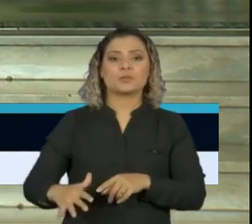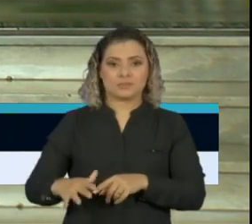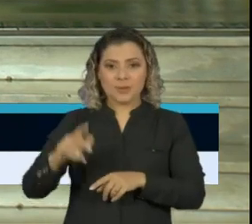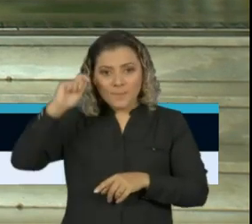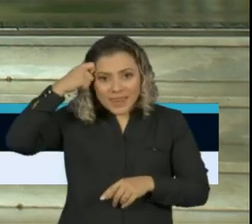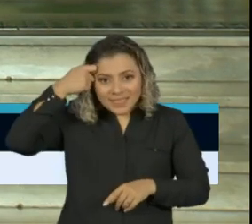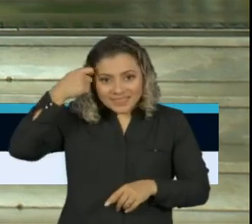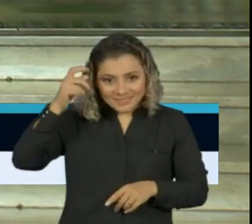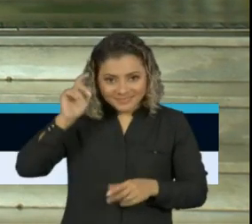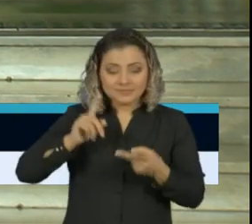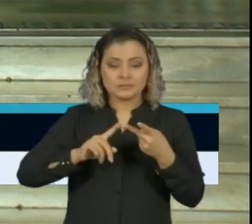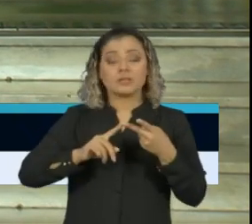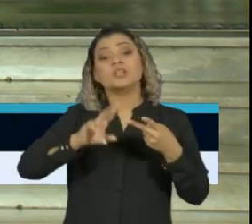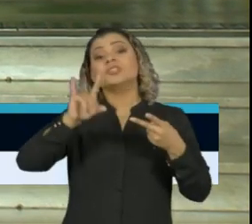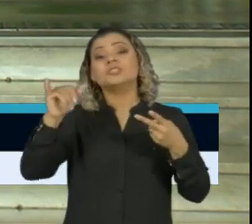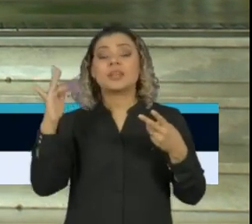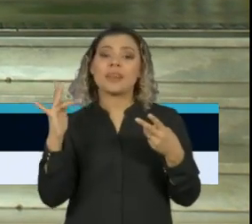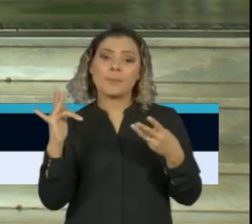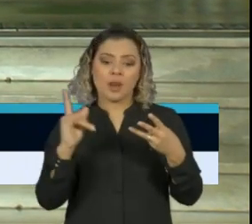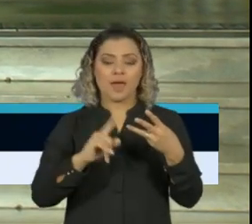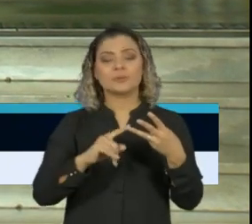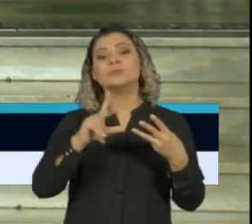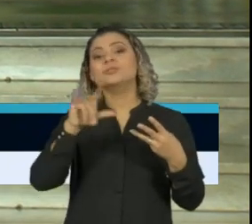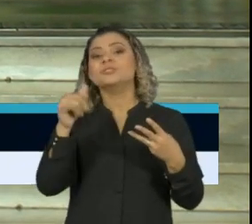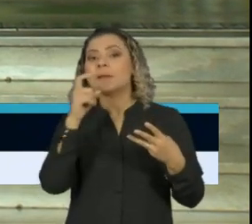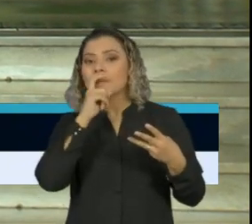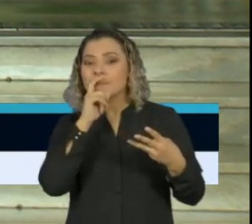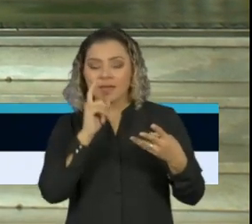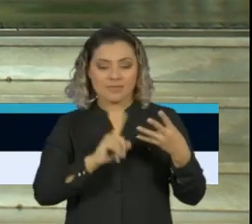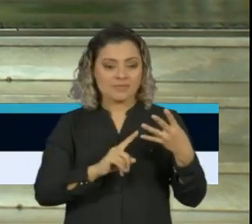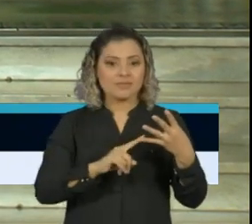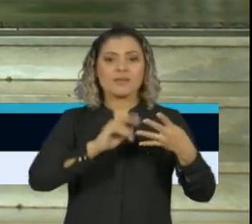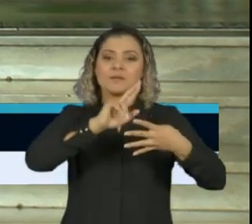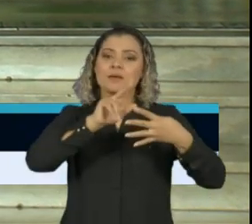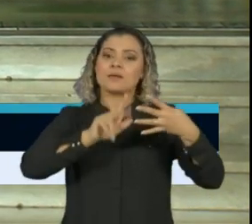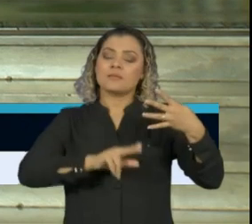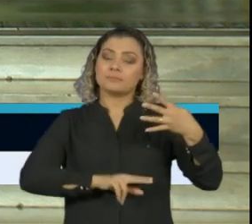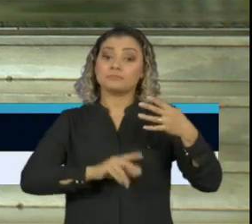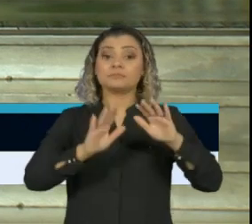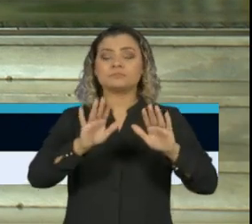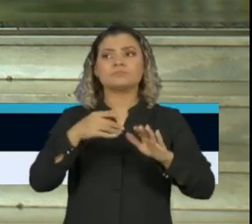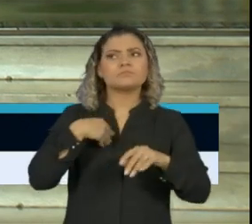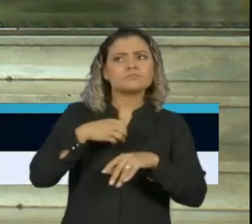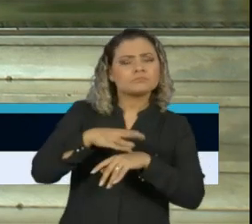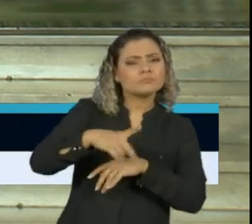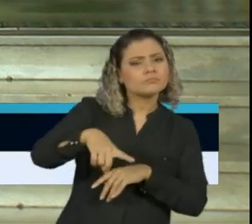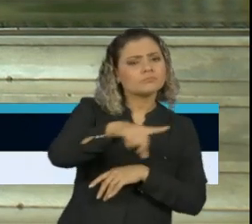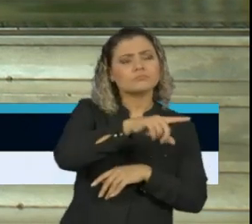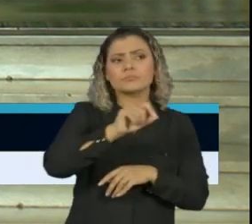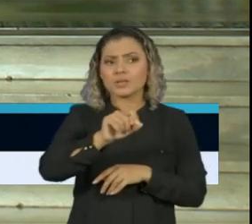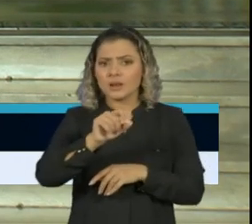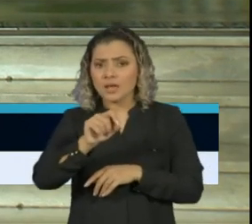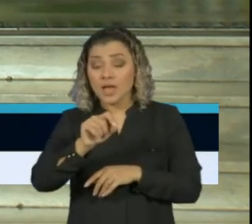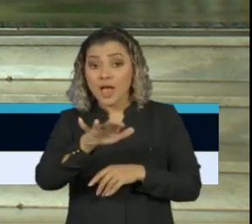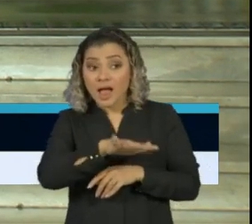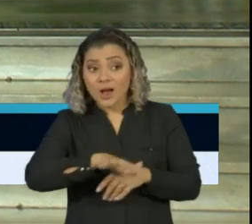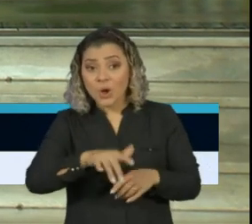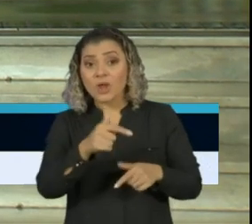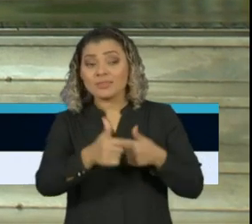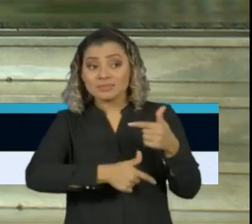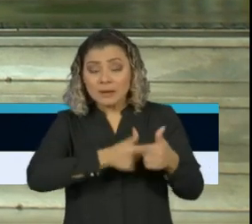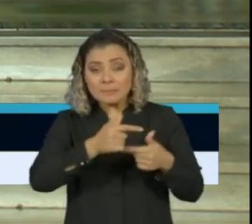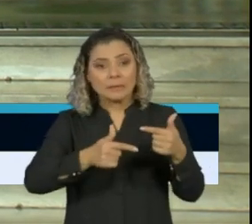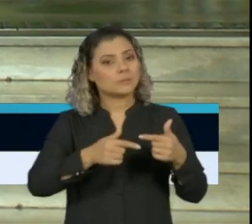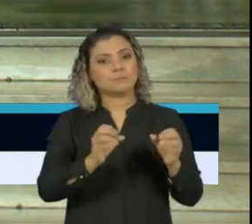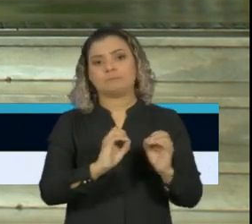Dia dos Namorados, depois vem Dia dos Pais, pela ordem, a nossa sugestão foi para que o próprio varejo, através das suas